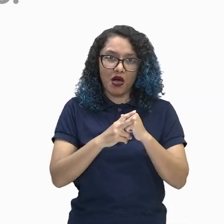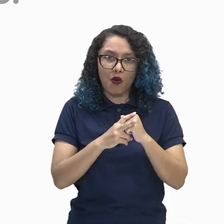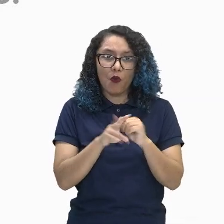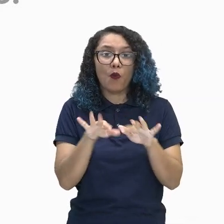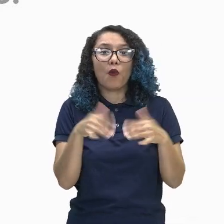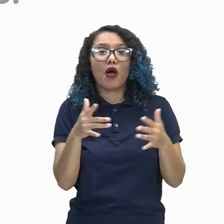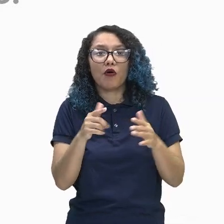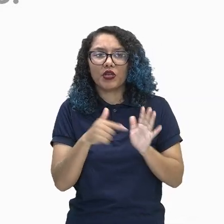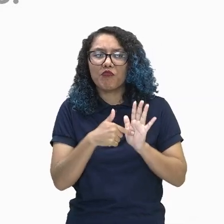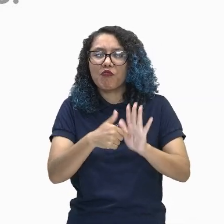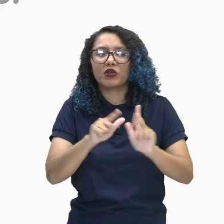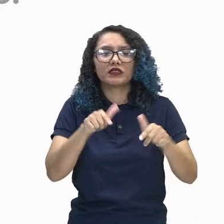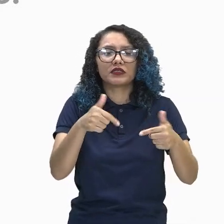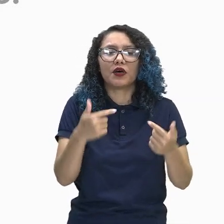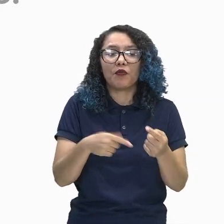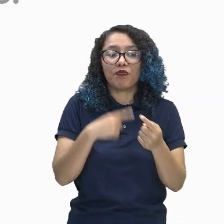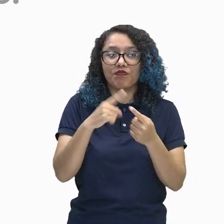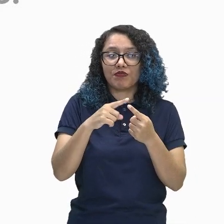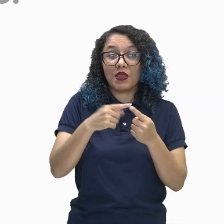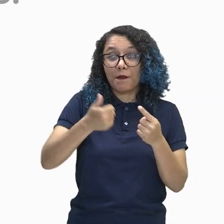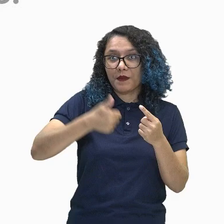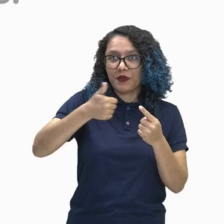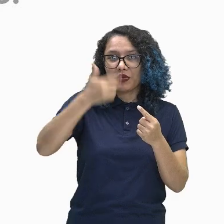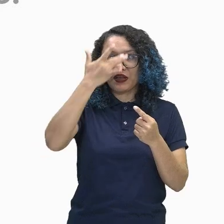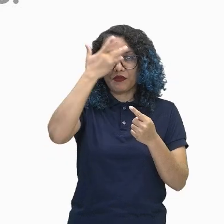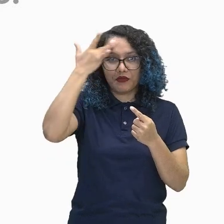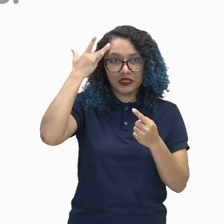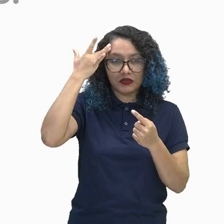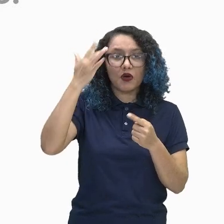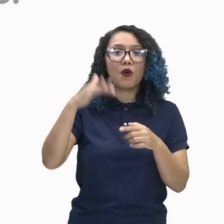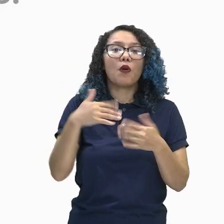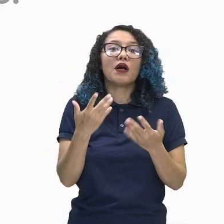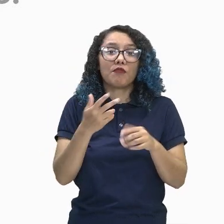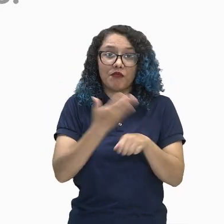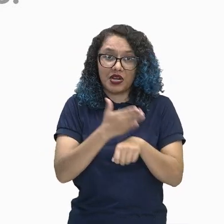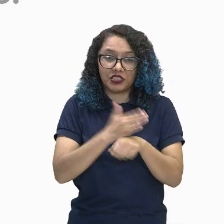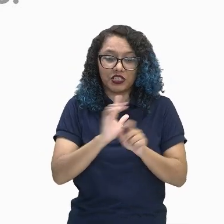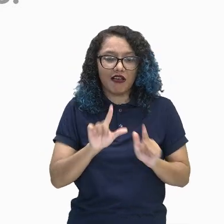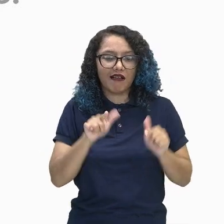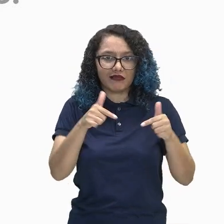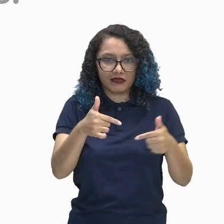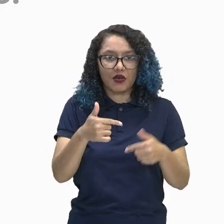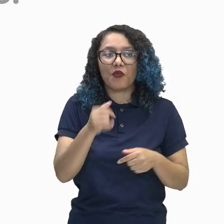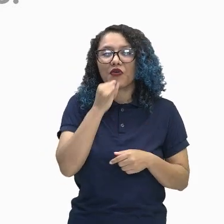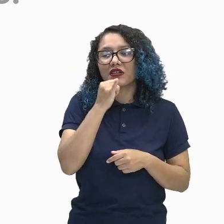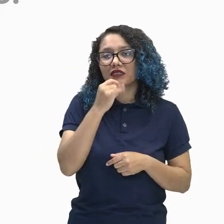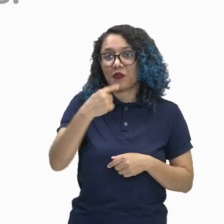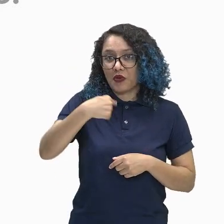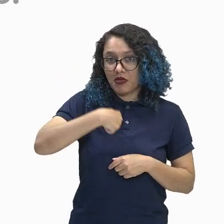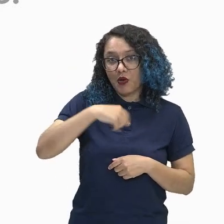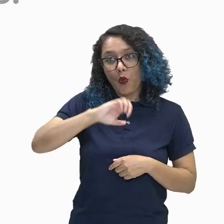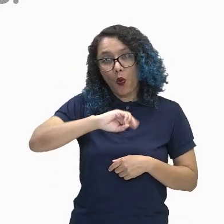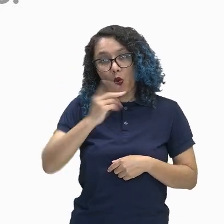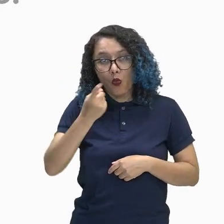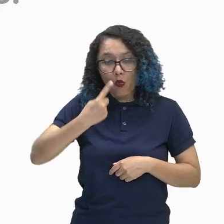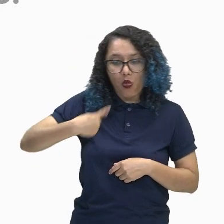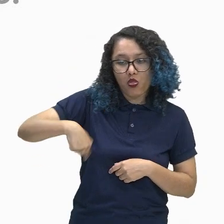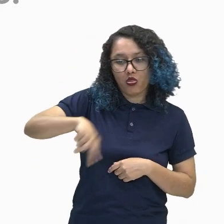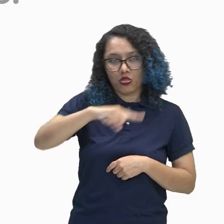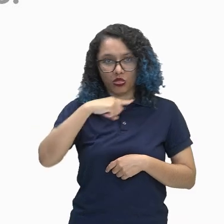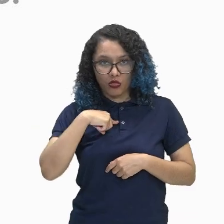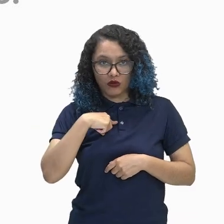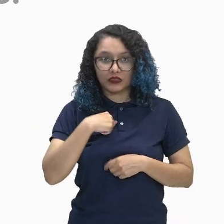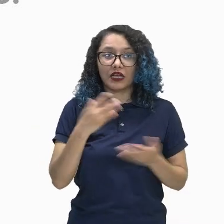a ação. Nós temos a primeira pessoa, certo? Quem pratica a ação, eu ou nós. A segunda